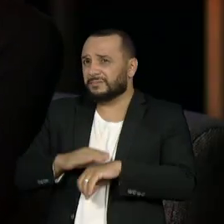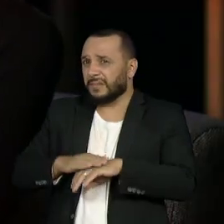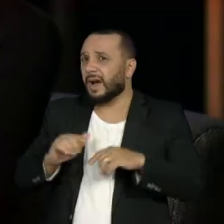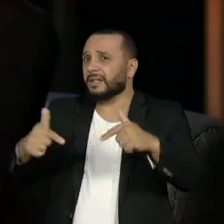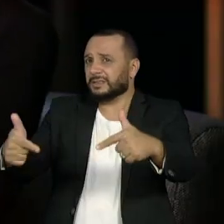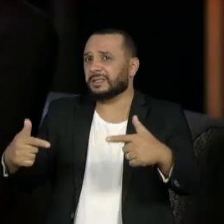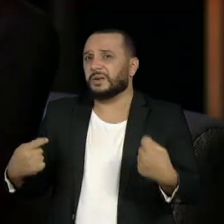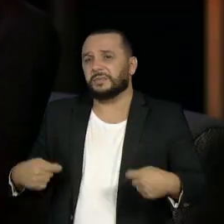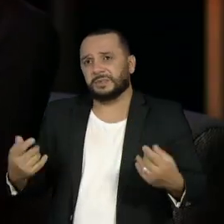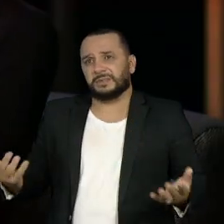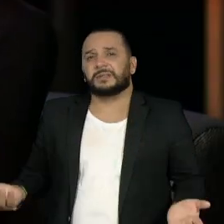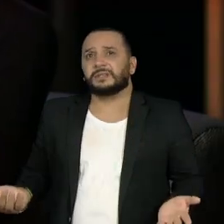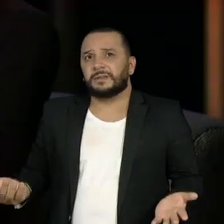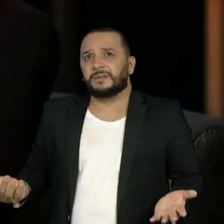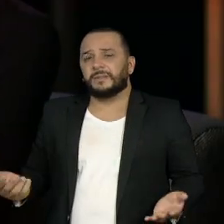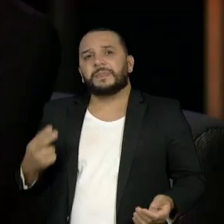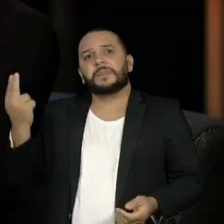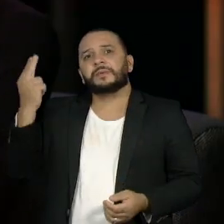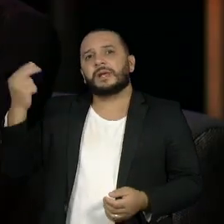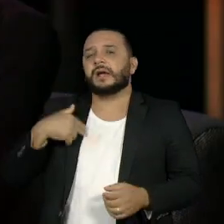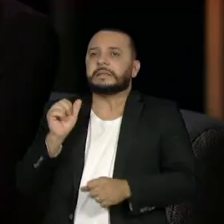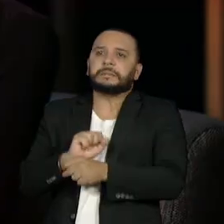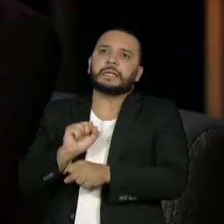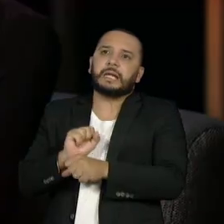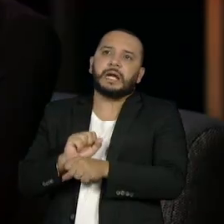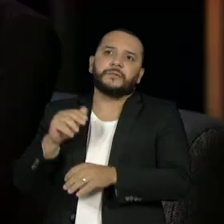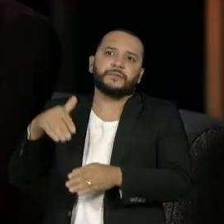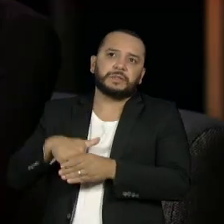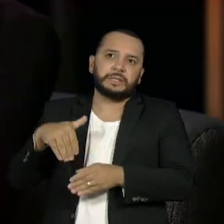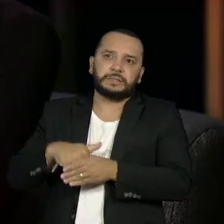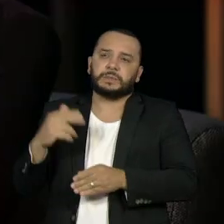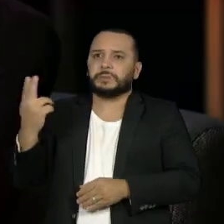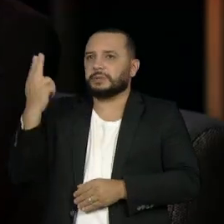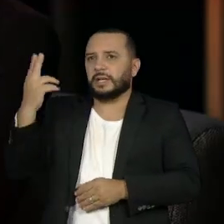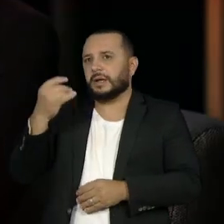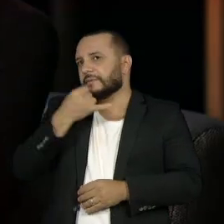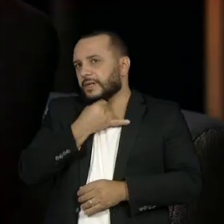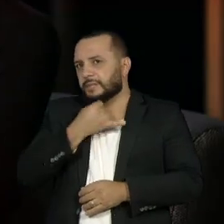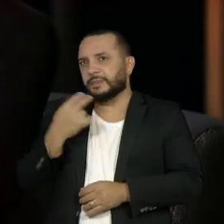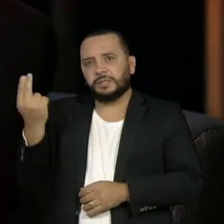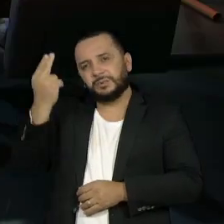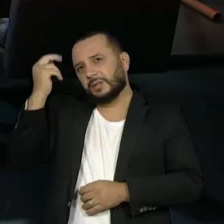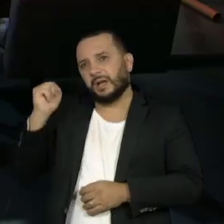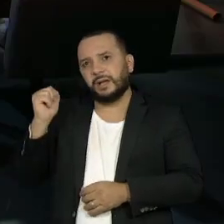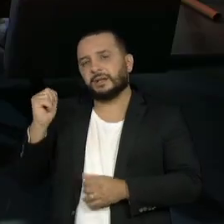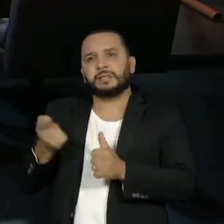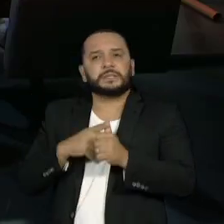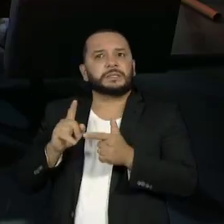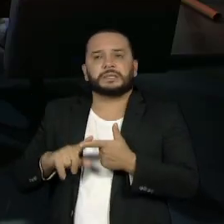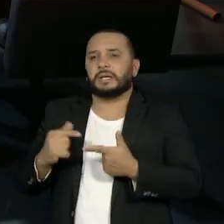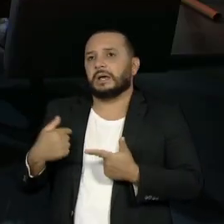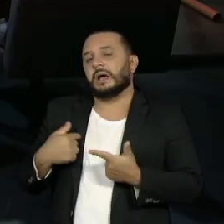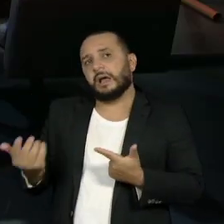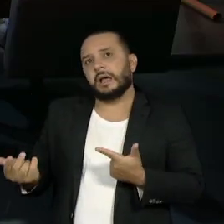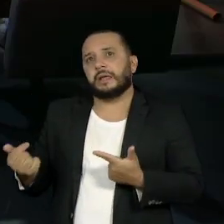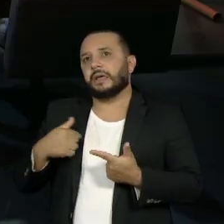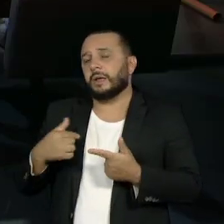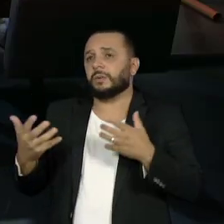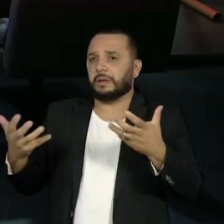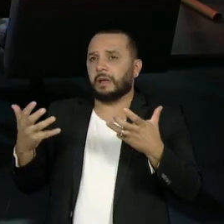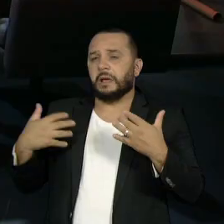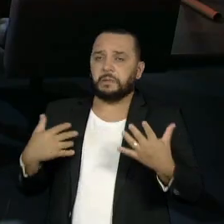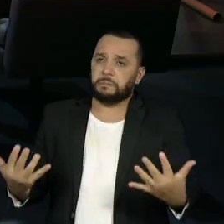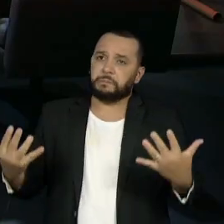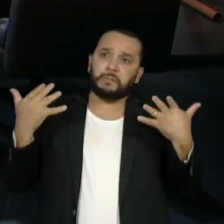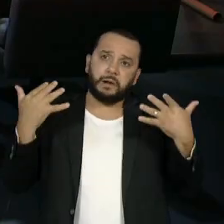precavesse né Não dá para esperar a eleição infelizmente né Não dá não dá para agradar ser querer ser popular